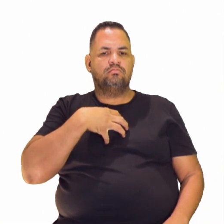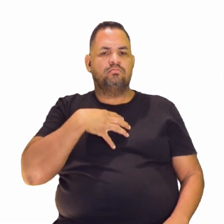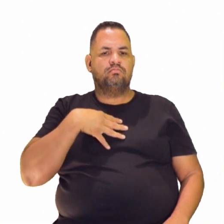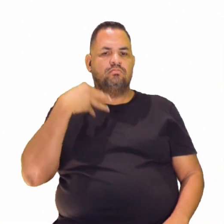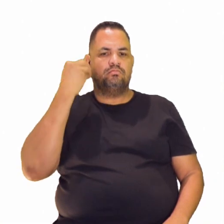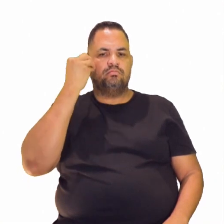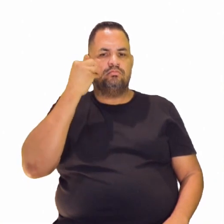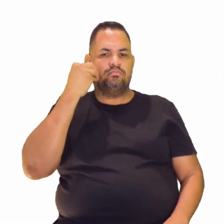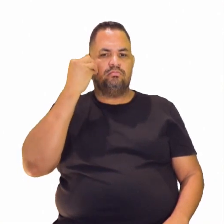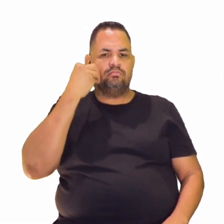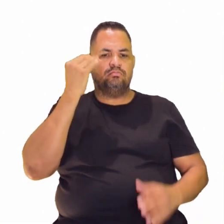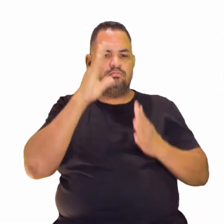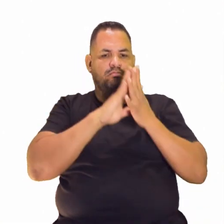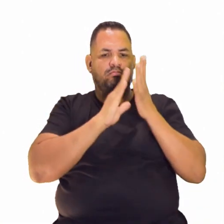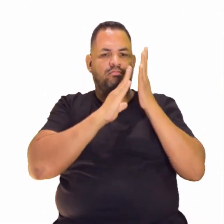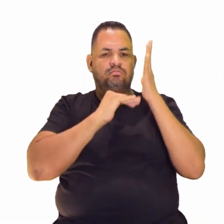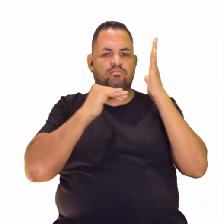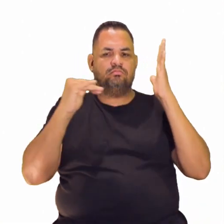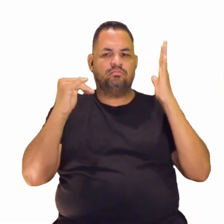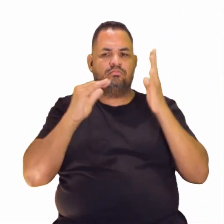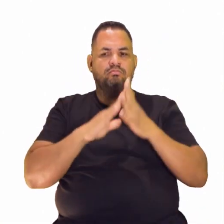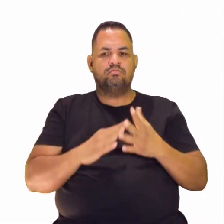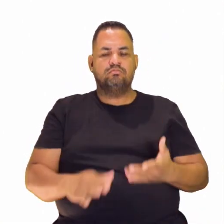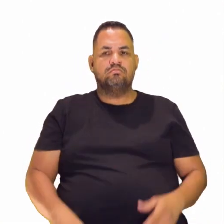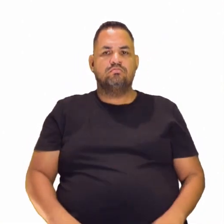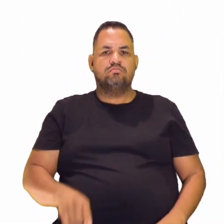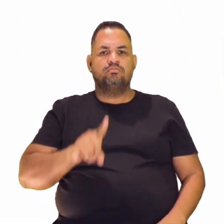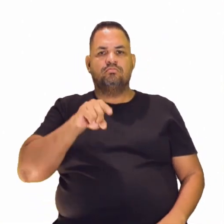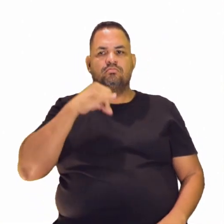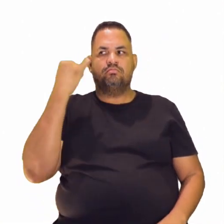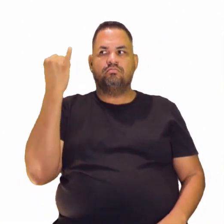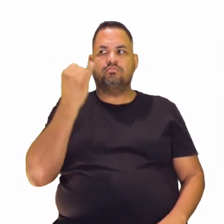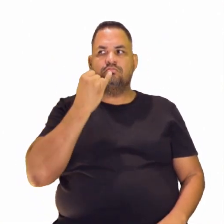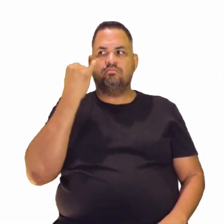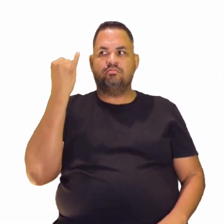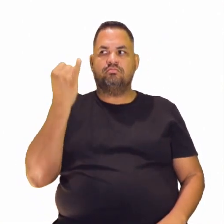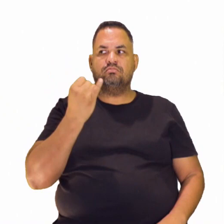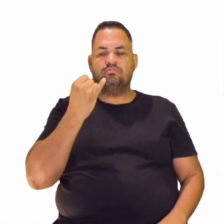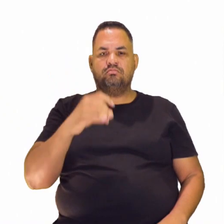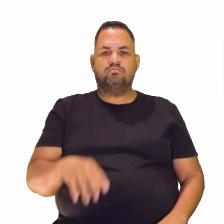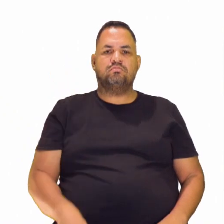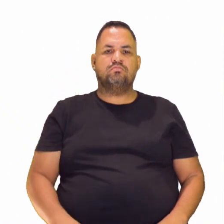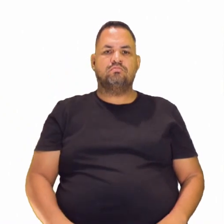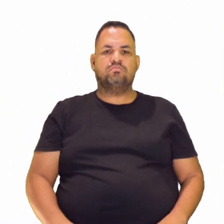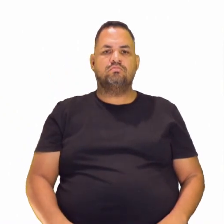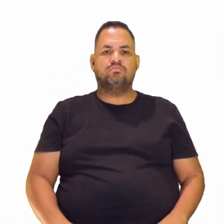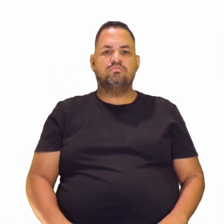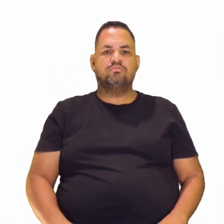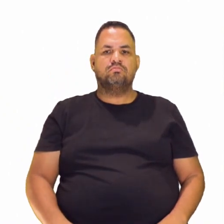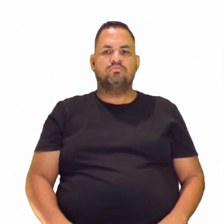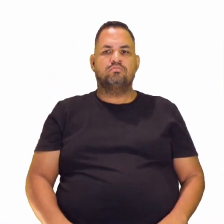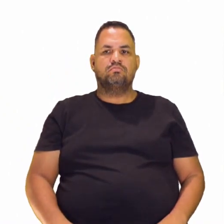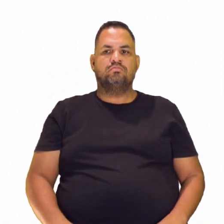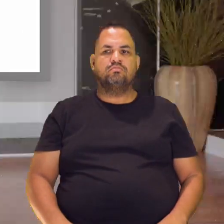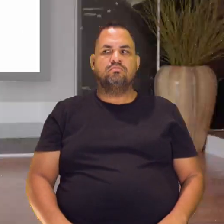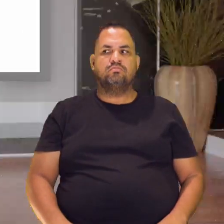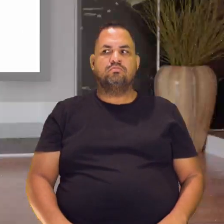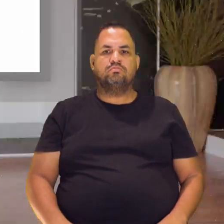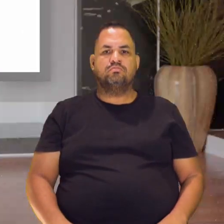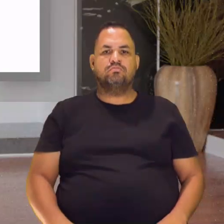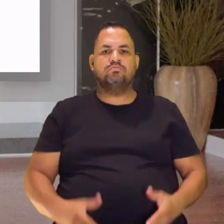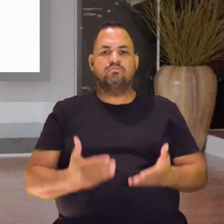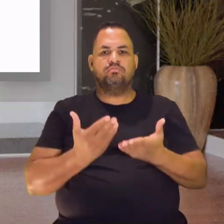experiência estética ali. É muito importante essa ideia, essa atitude,